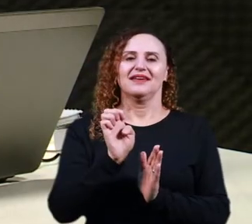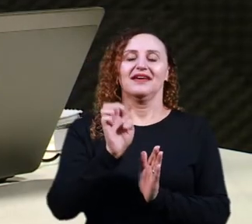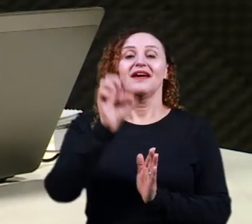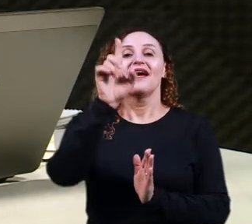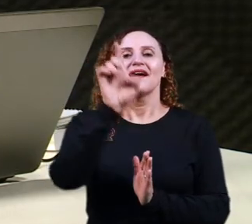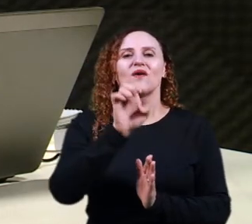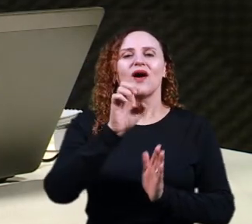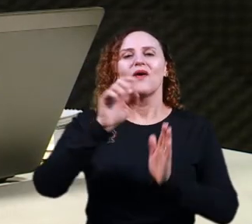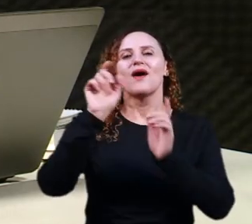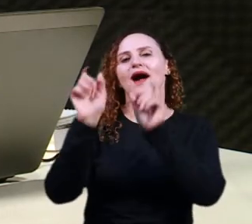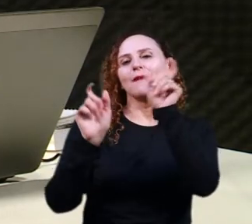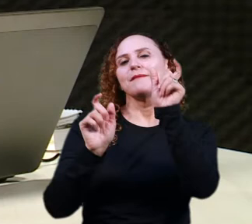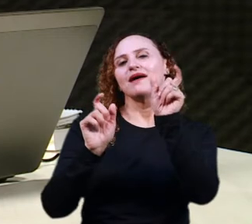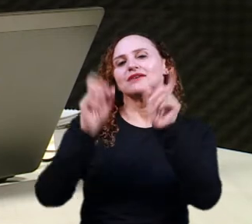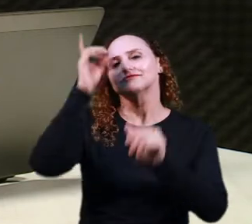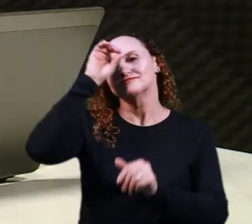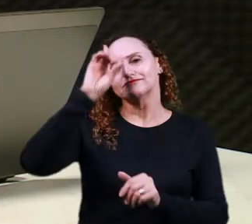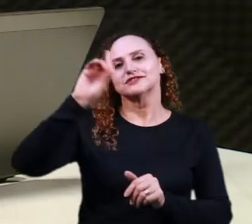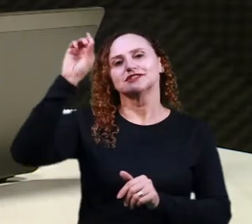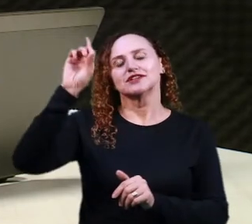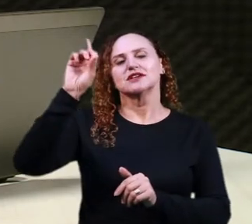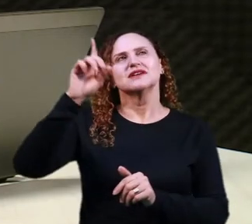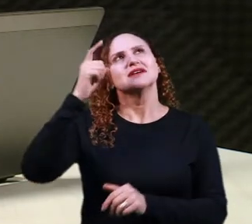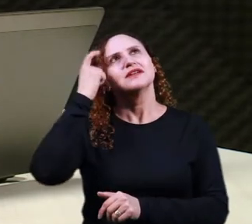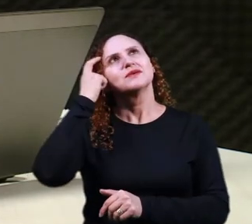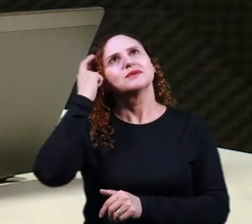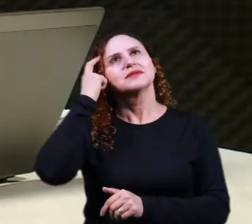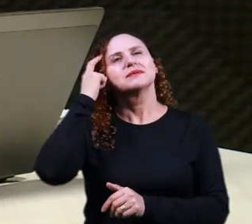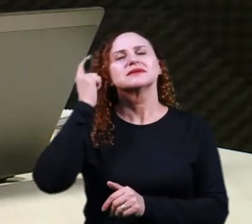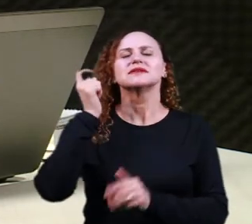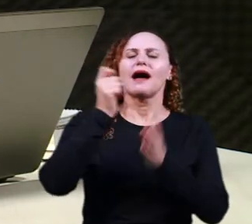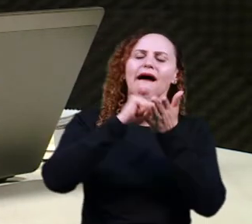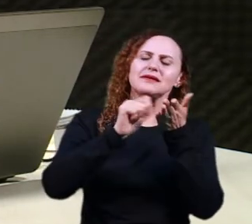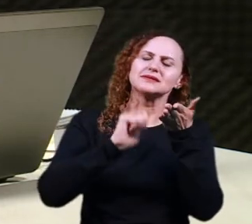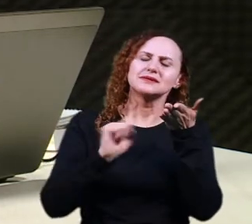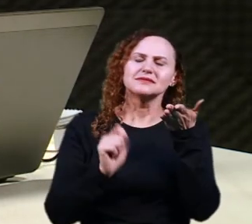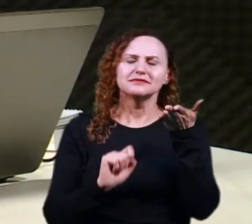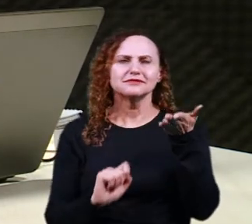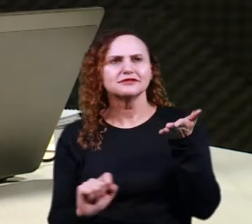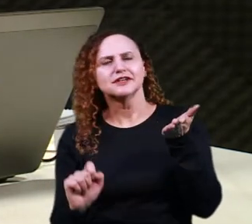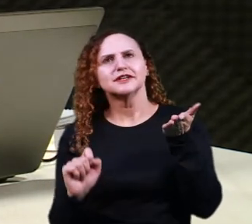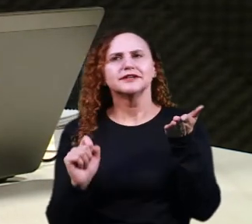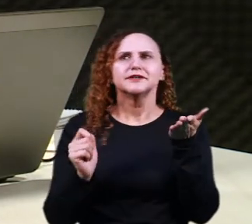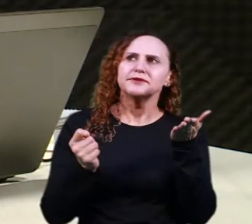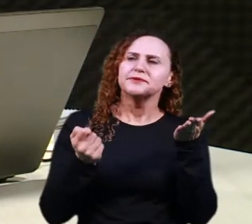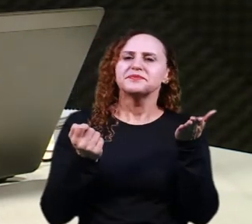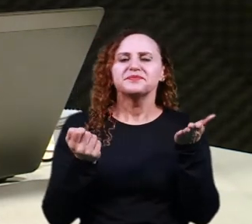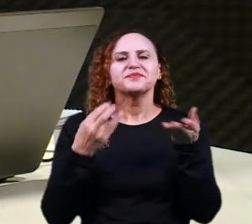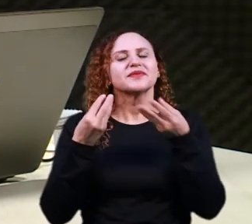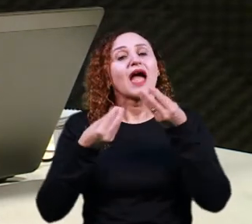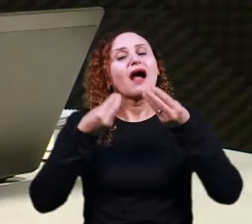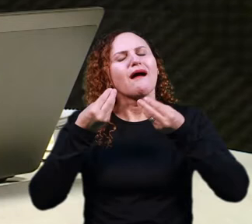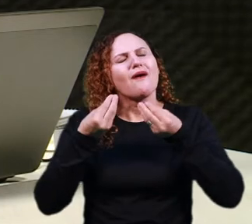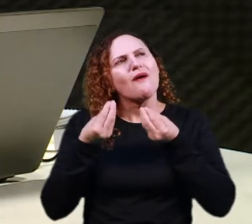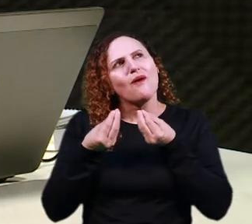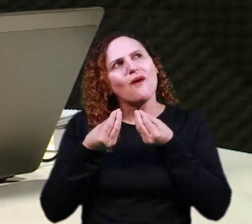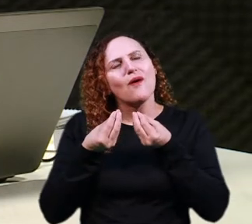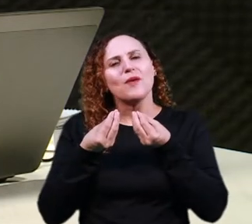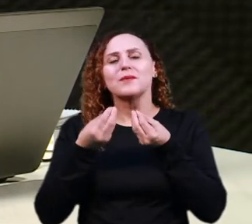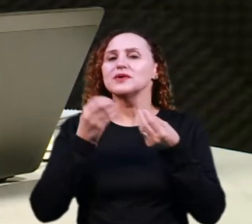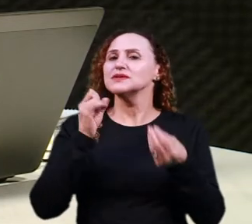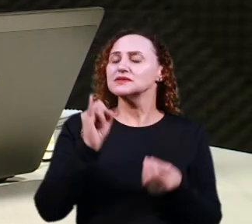então ele começa a pensar e escrever EA tratar desse assunto como se por